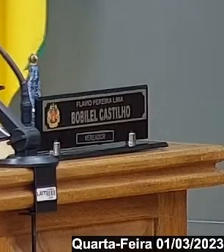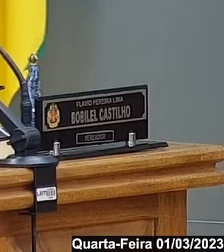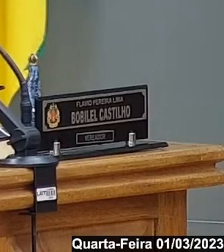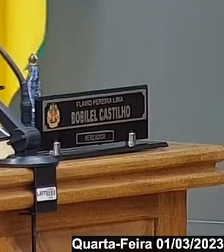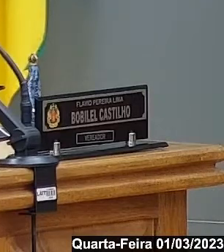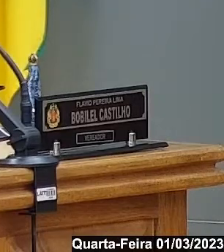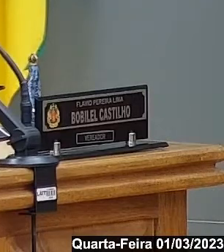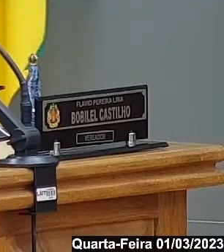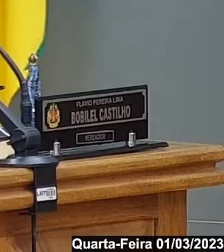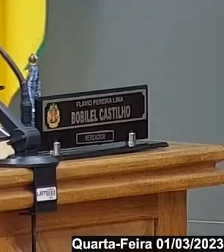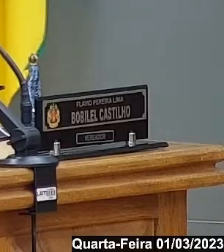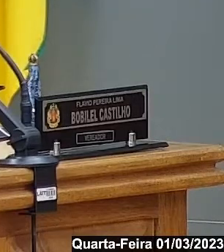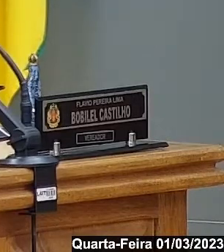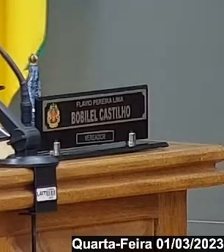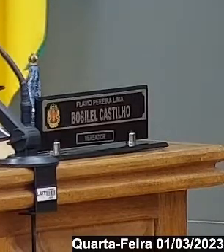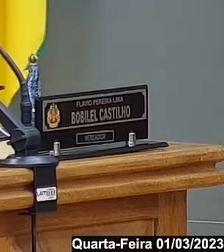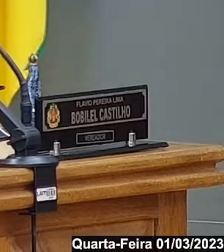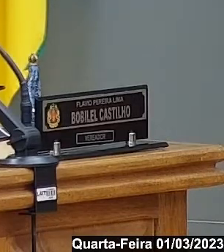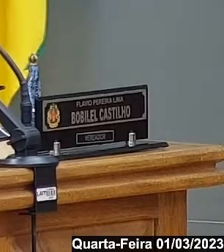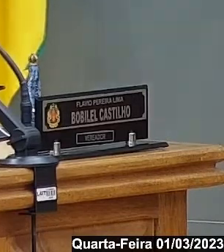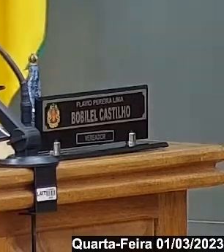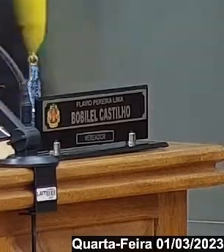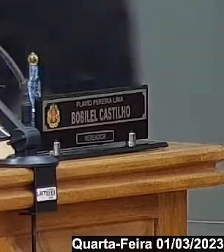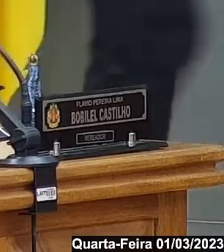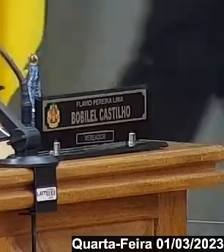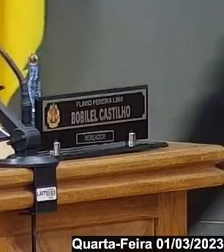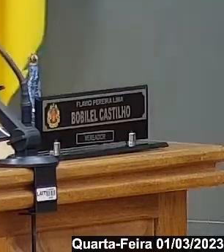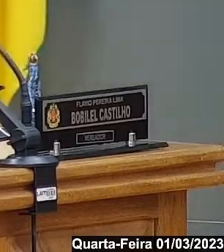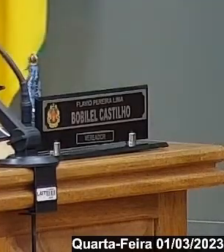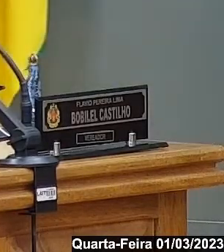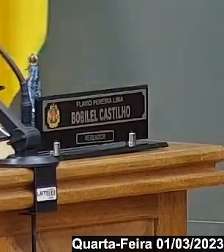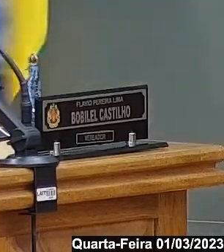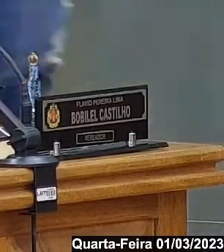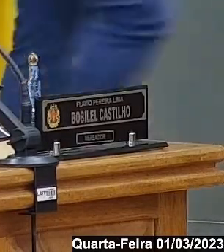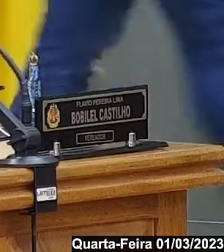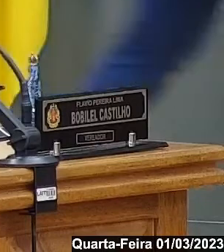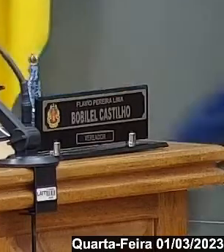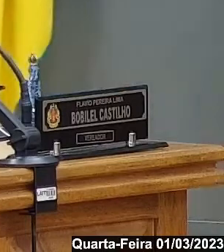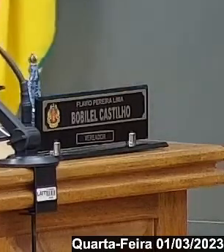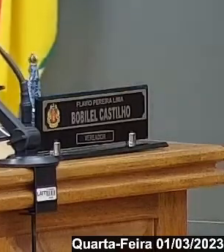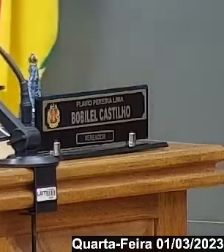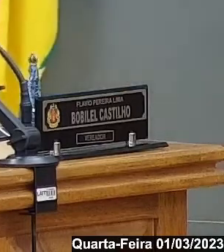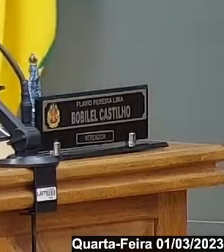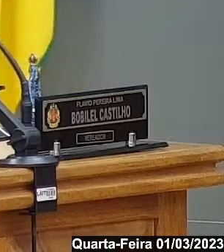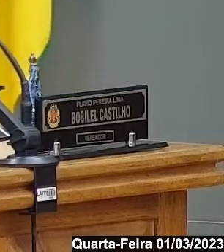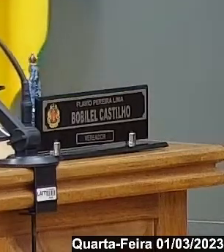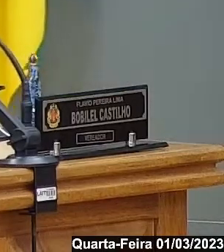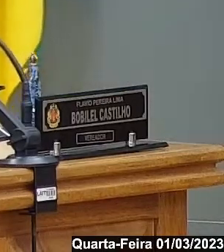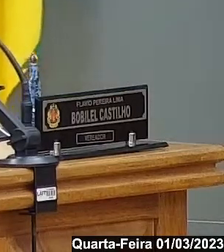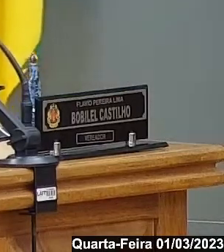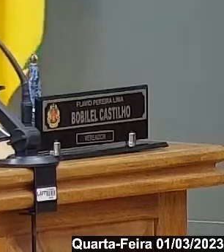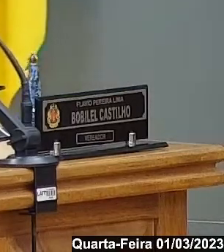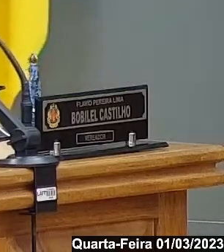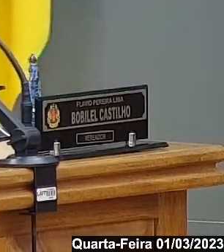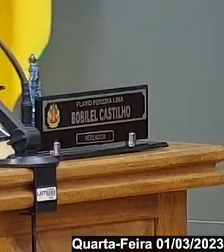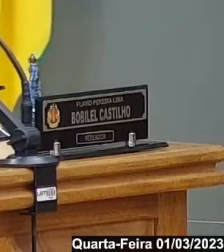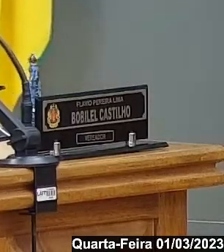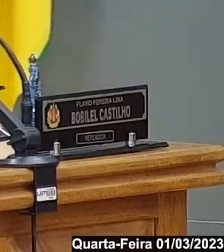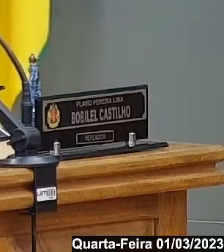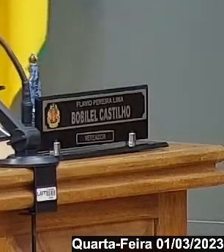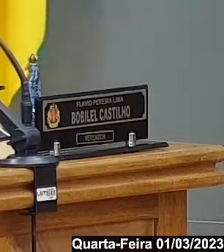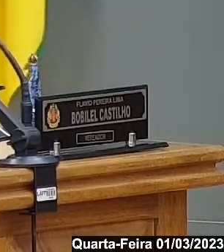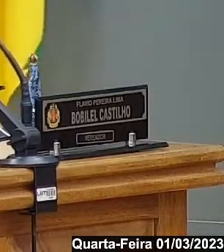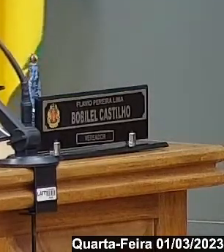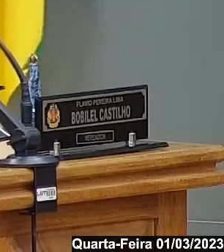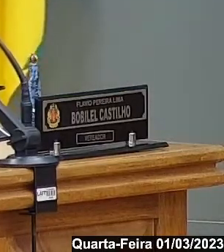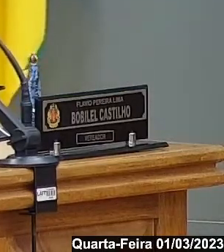opinião. Isso é muito bom. Então, o governo Ney Santos está de parabéns por essa questão de trazer a população para